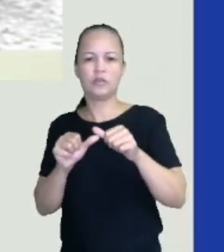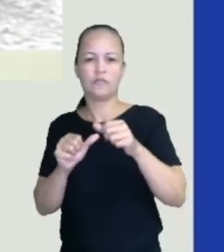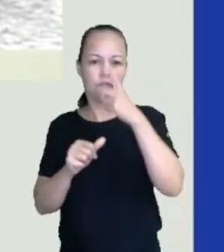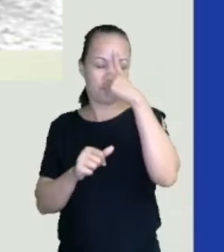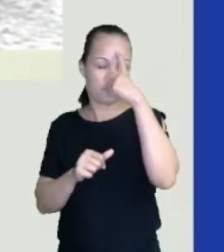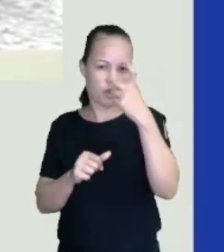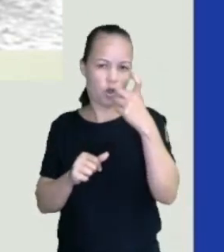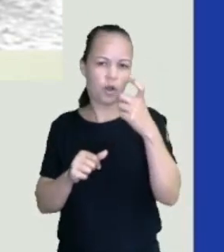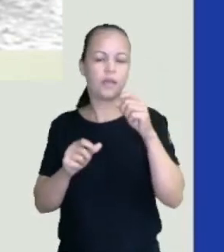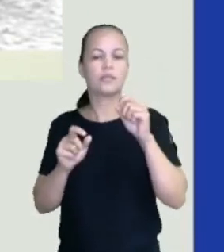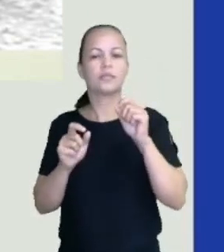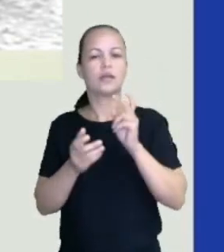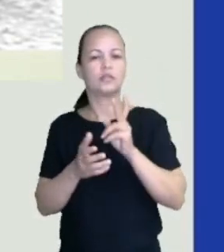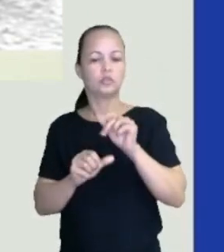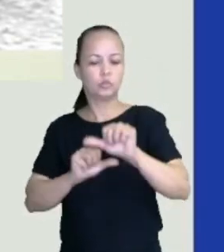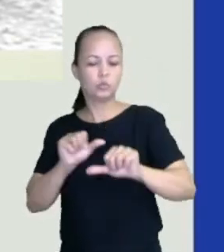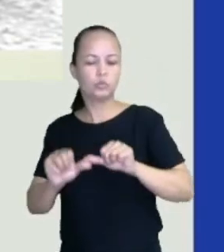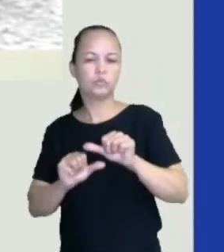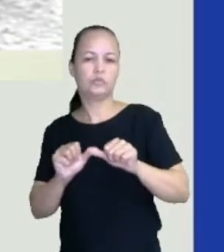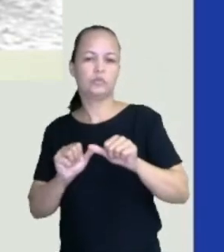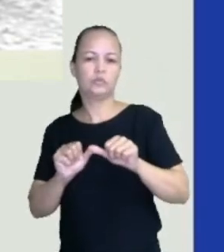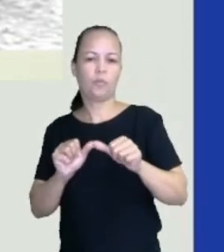violenta, tudo se perderá.